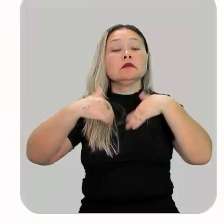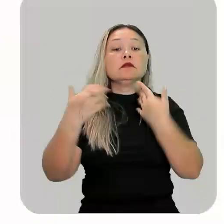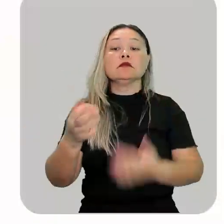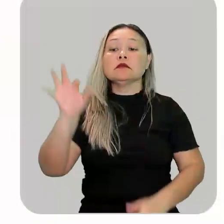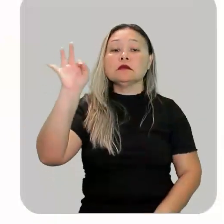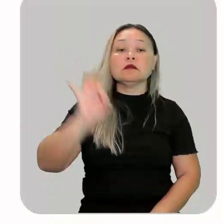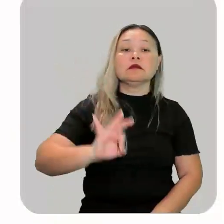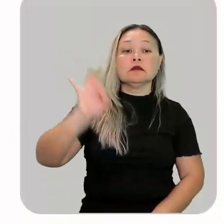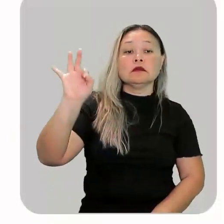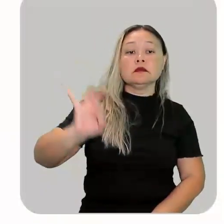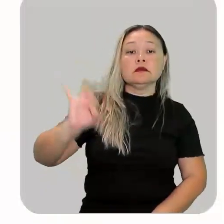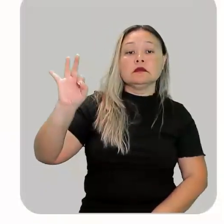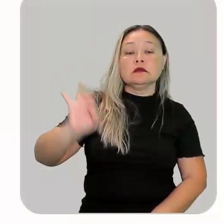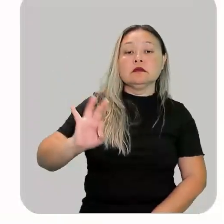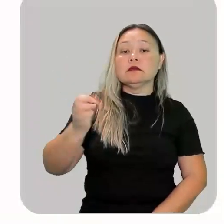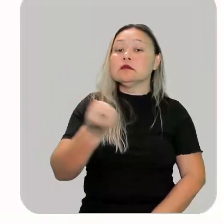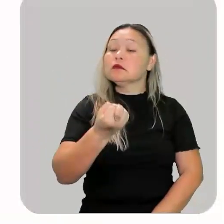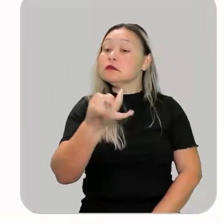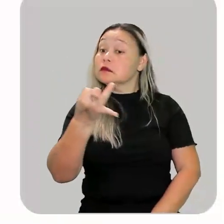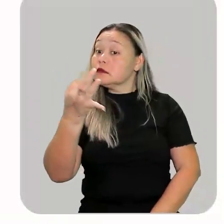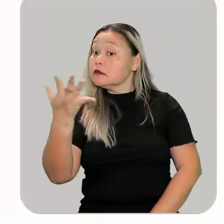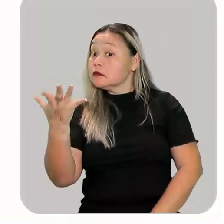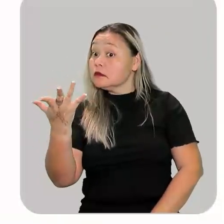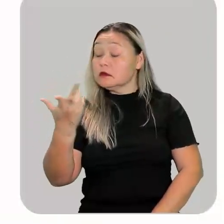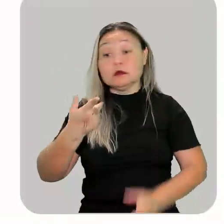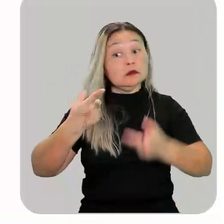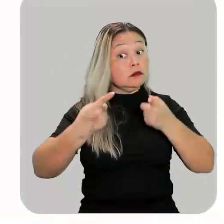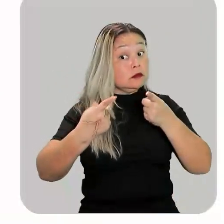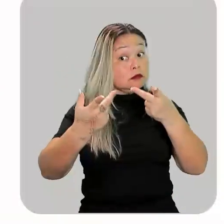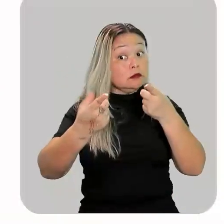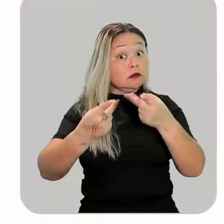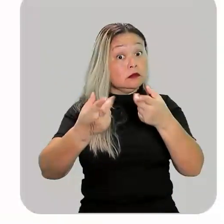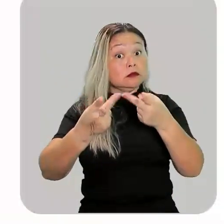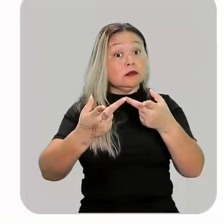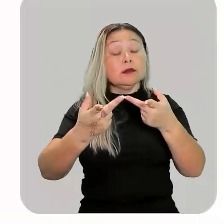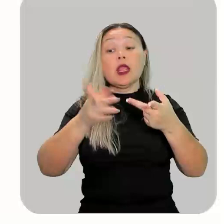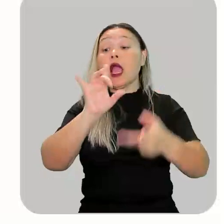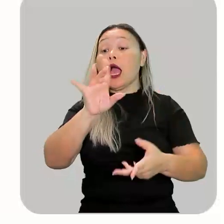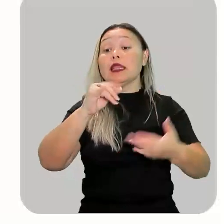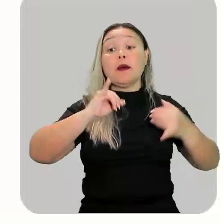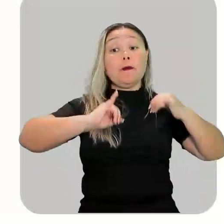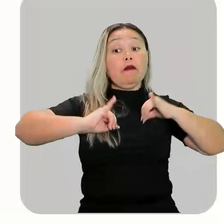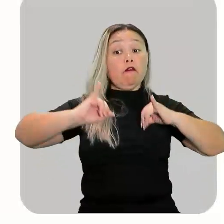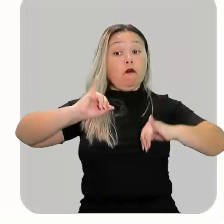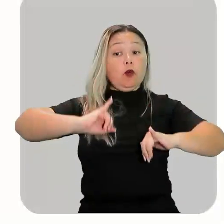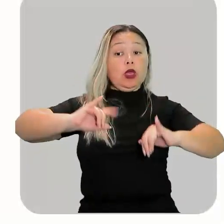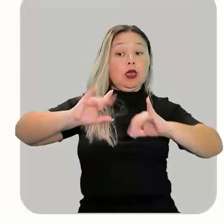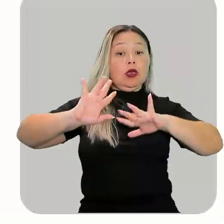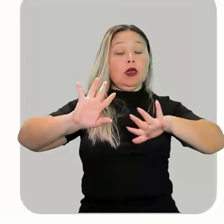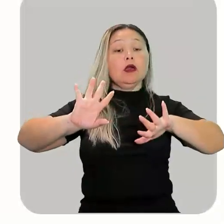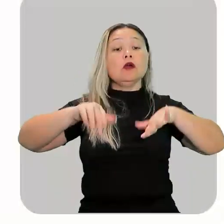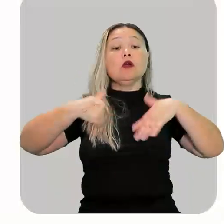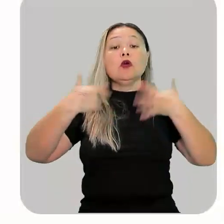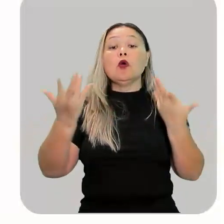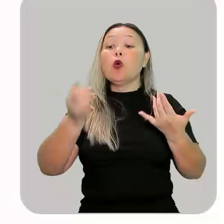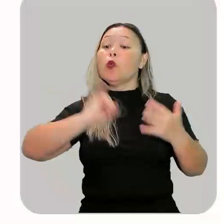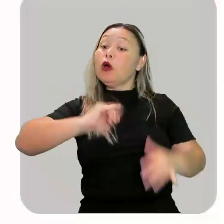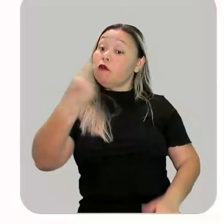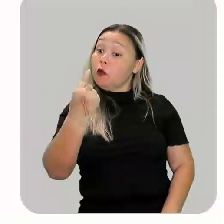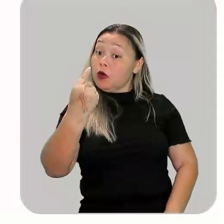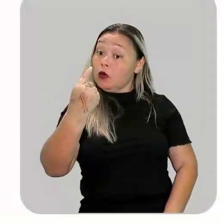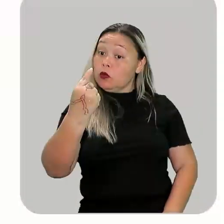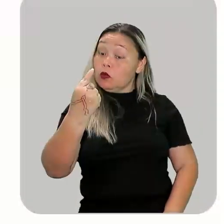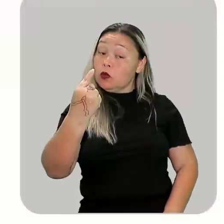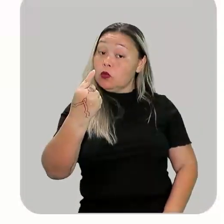aqui é a porcentagem, né? A porcentagem de cada quantidade vendida, né? De cada perfume. Então vamos lá. O perfume 1, olha